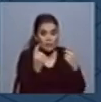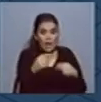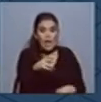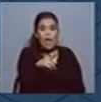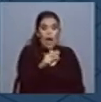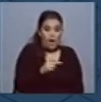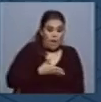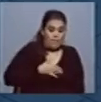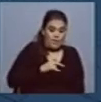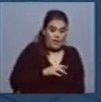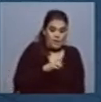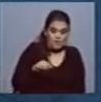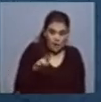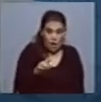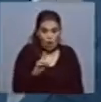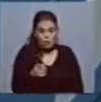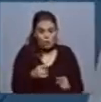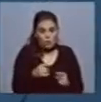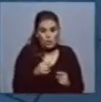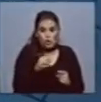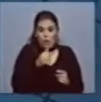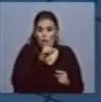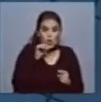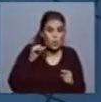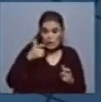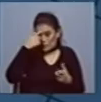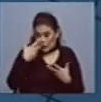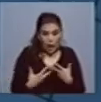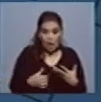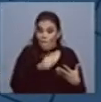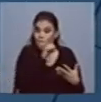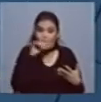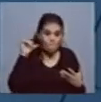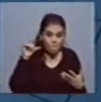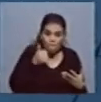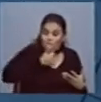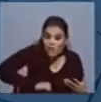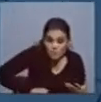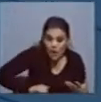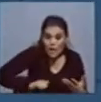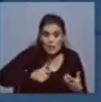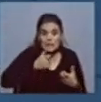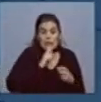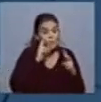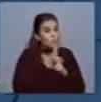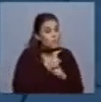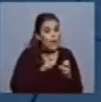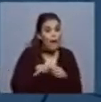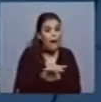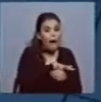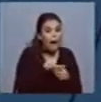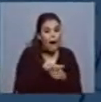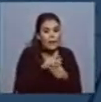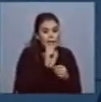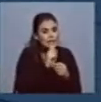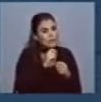espectros. Começou muito no azul, rapidamente passou para o vermelho. Conseguimos então encontrar toda uma imensidão de radiação associada a este